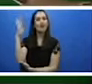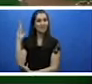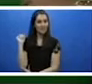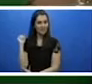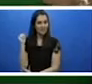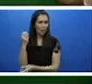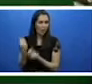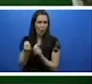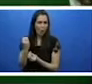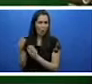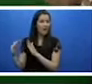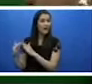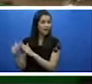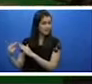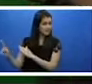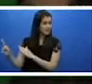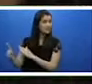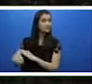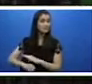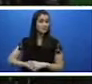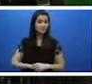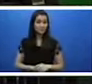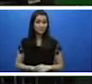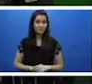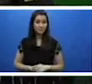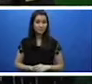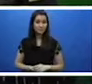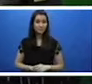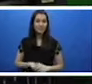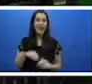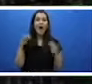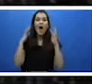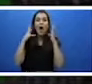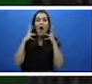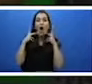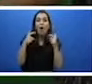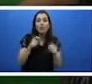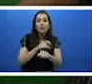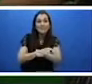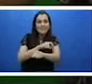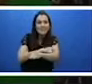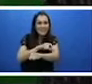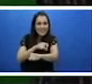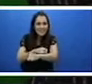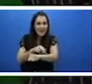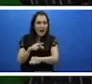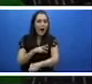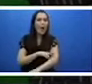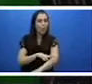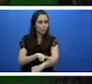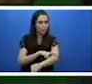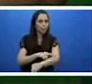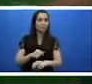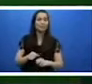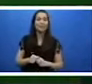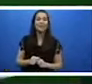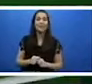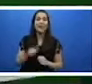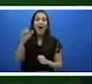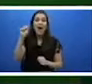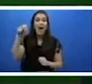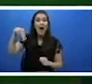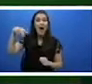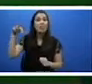como seu habitat. Então, é a onça pintada e a anta.